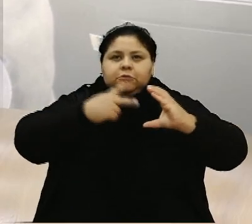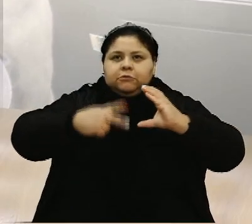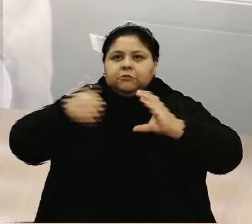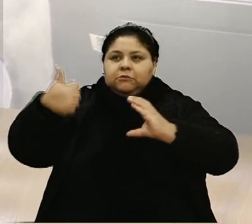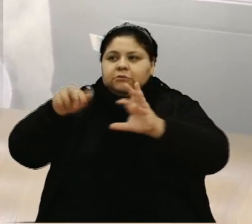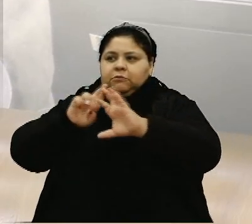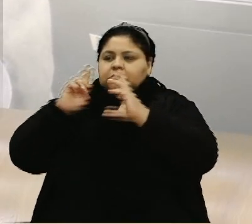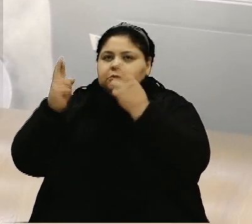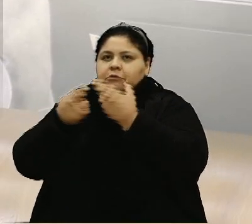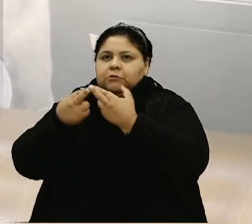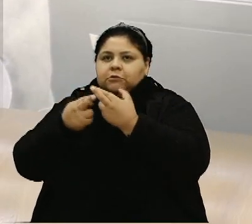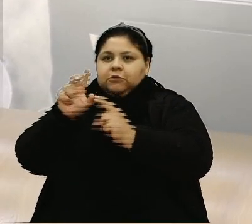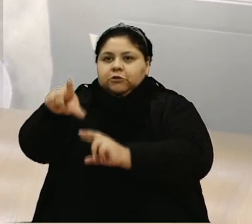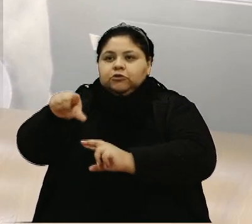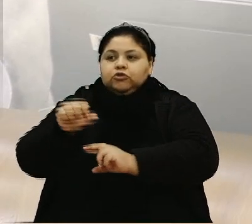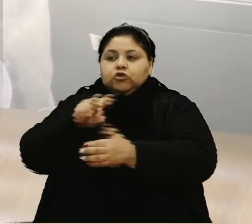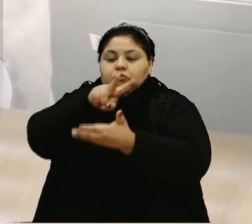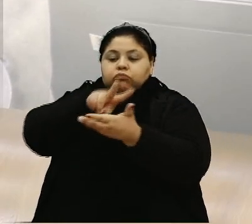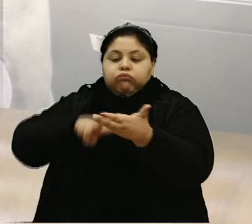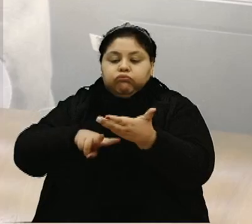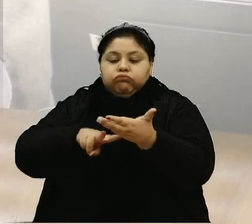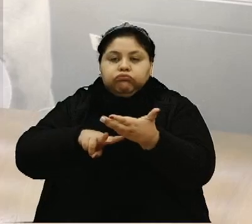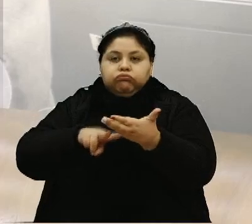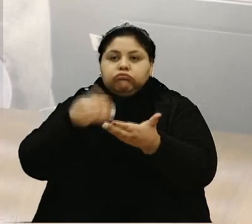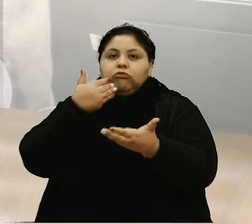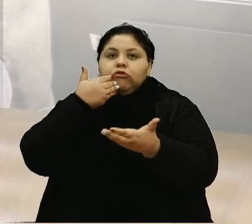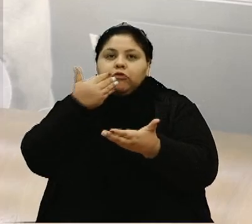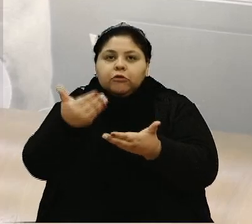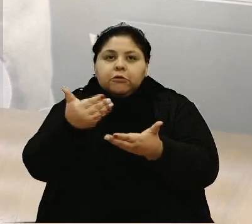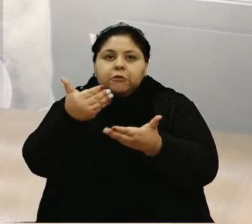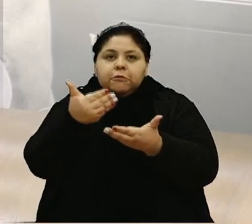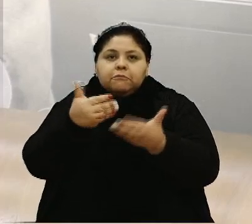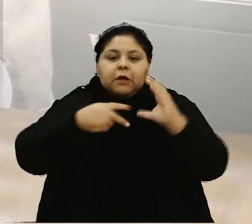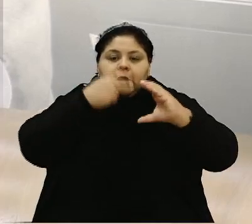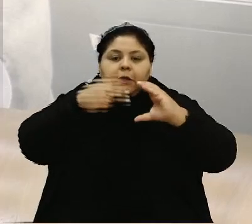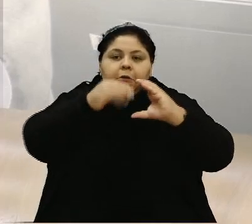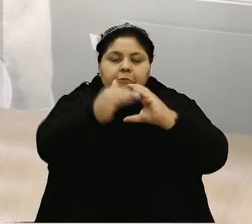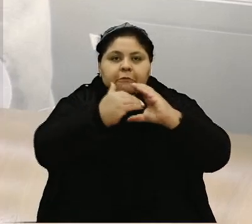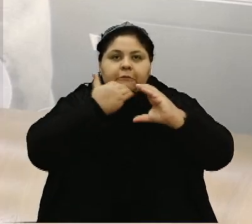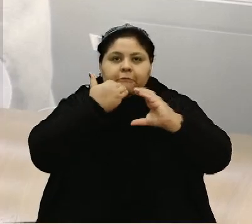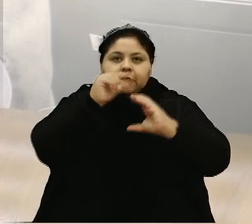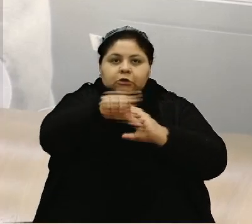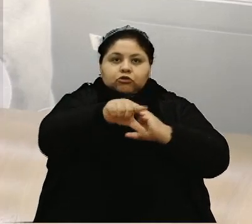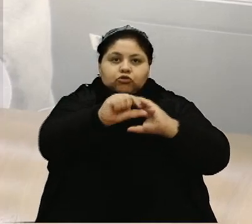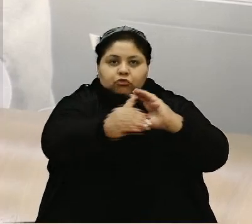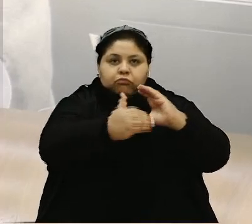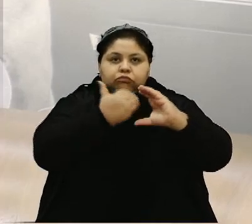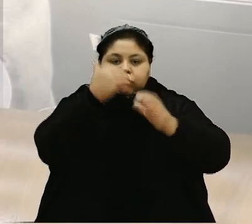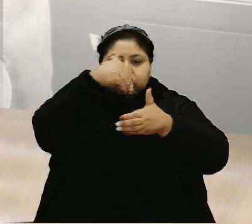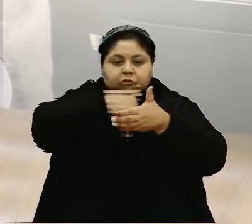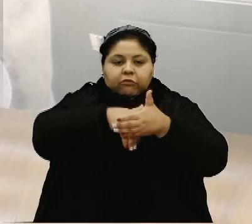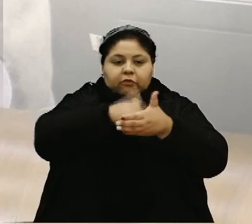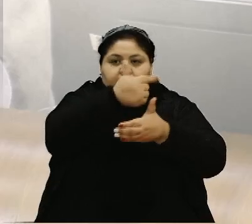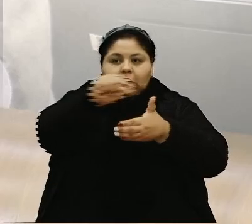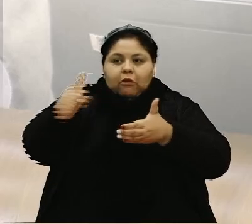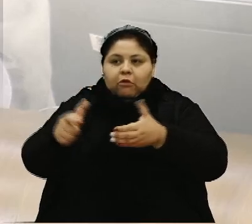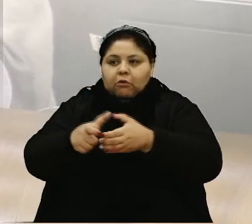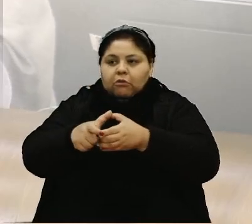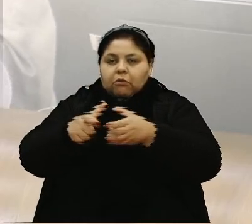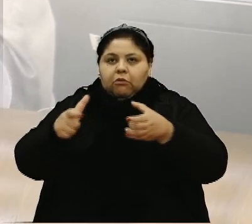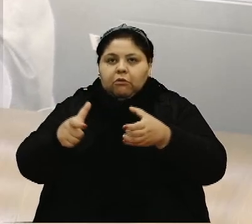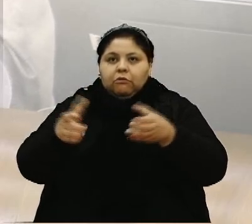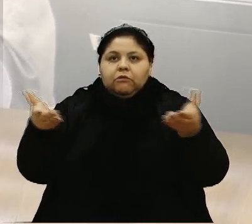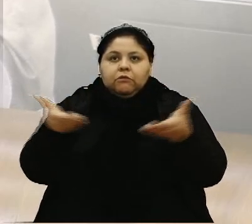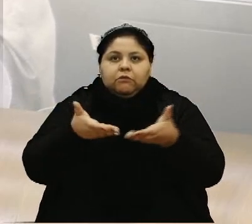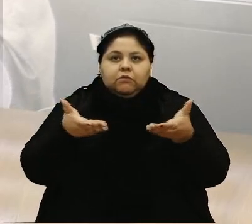sessão, determinará sua leitura e consultará a Câmara sobre o seu recebimento. Decidido o recebimento pelo voto da maioria dos presentes, na mesma sessão será